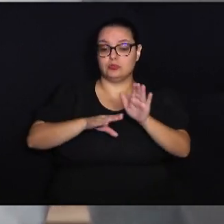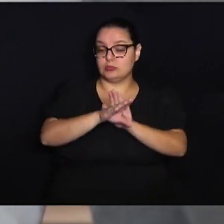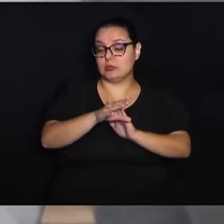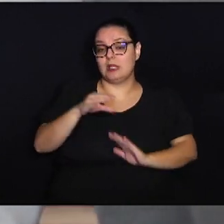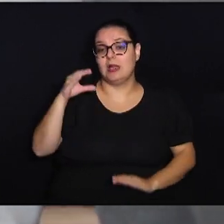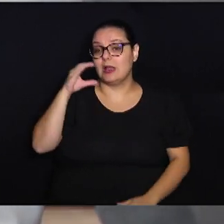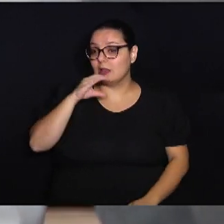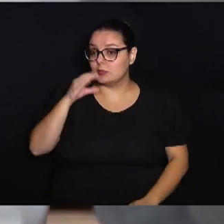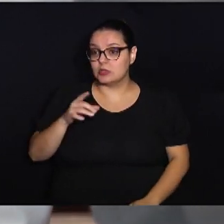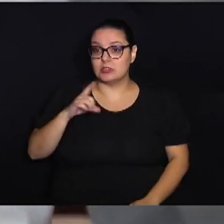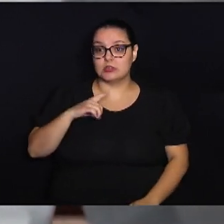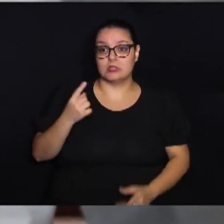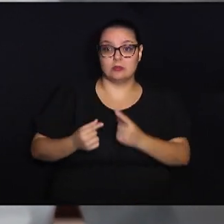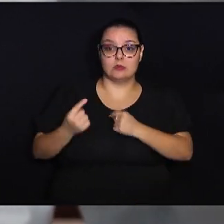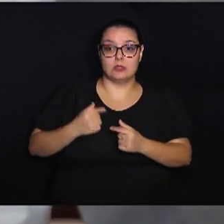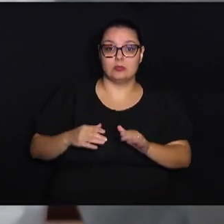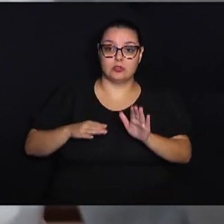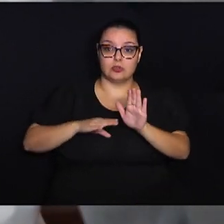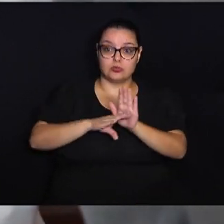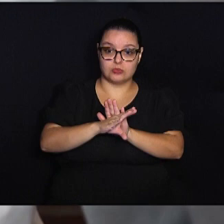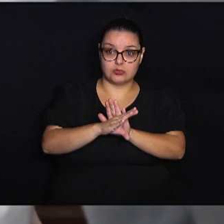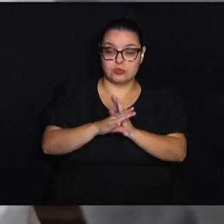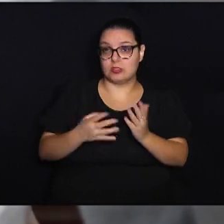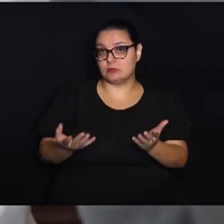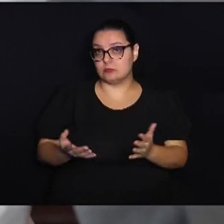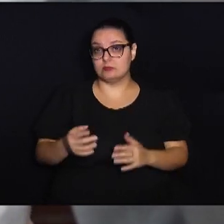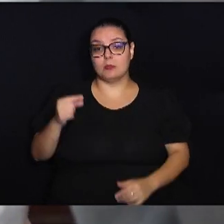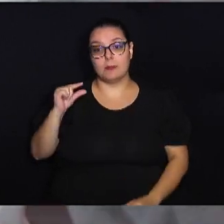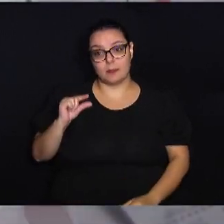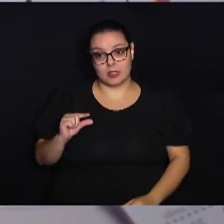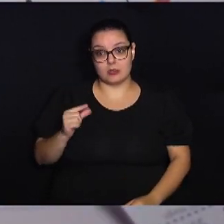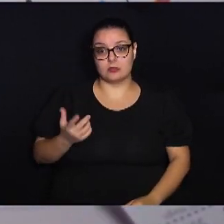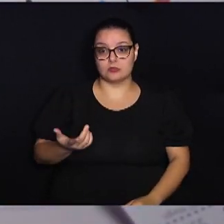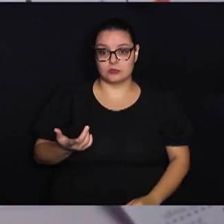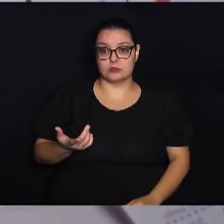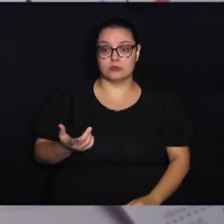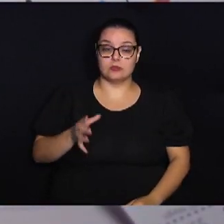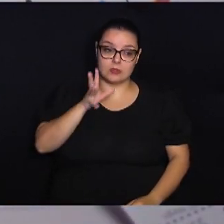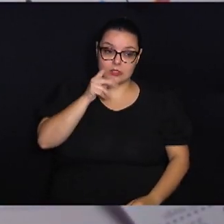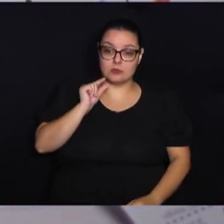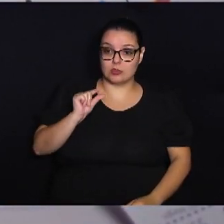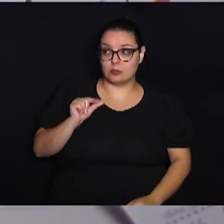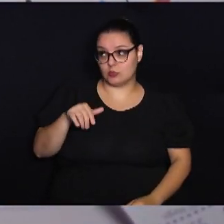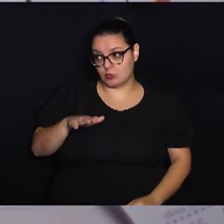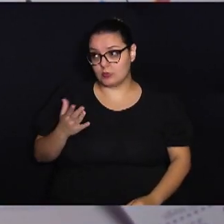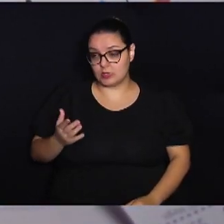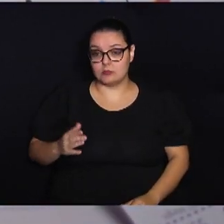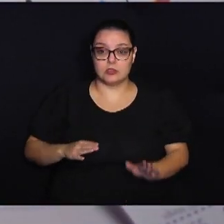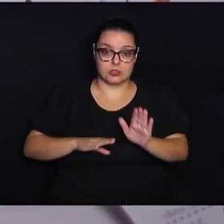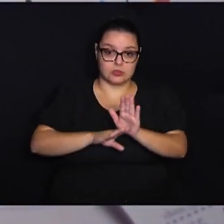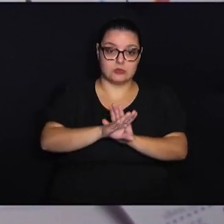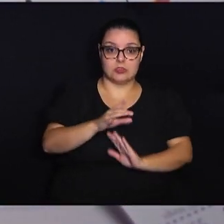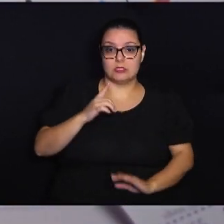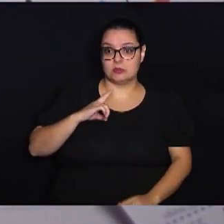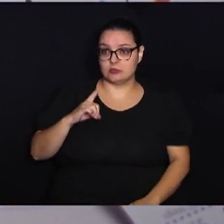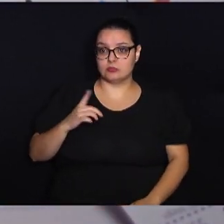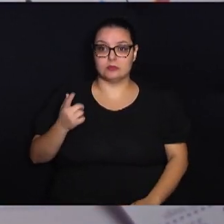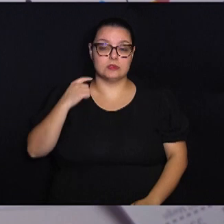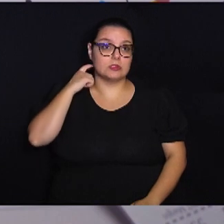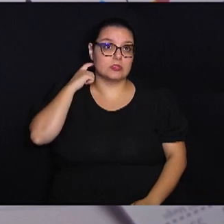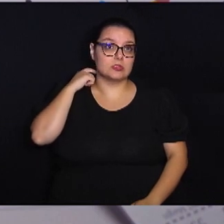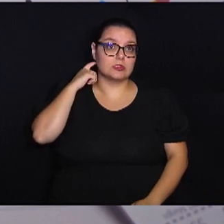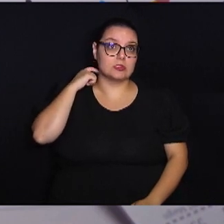aula, sabe? Eu achei uma coisa que isso aí deve ser divulgado ao máximo, entendeu? Para escolas, para